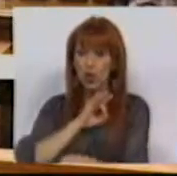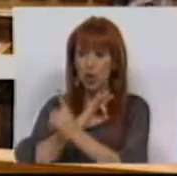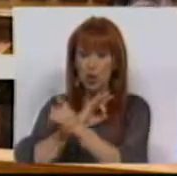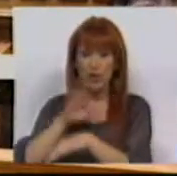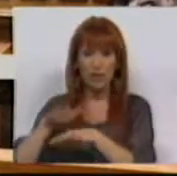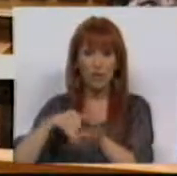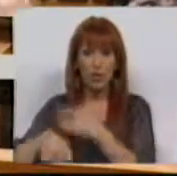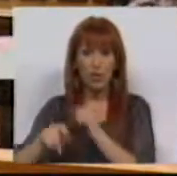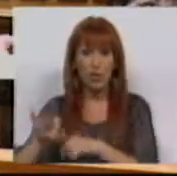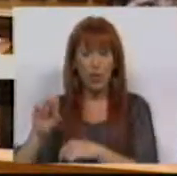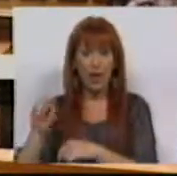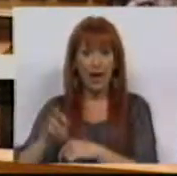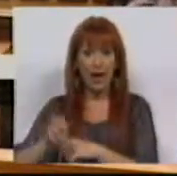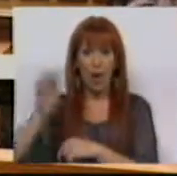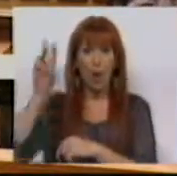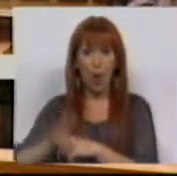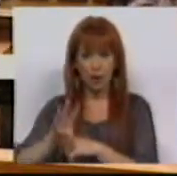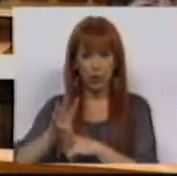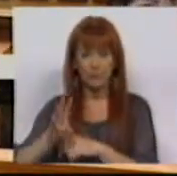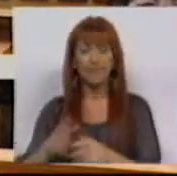senhores fizeram do PEC 4.